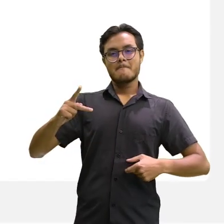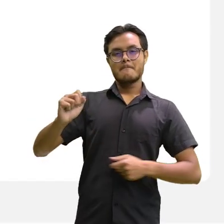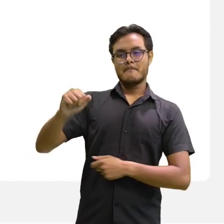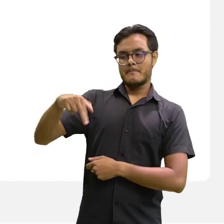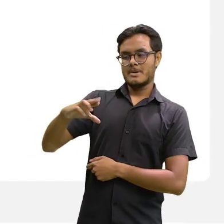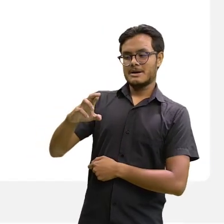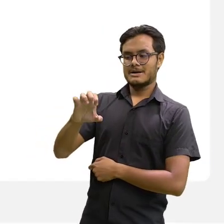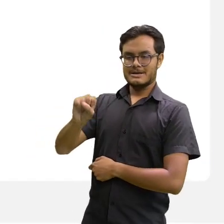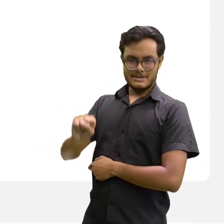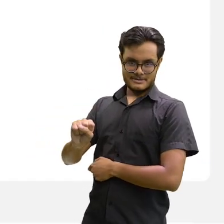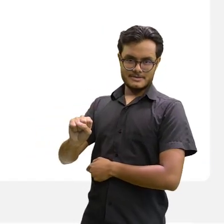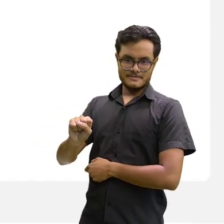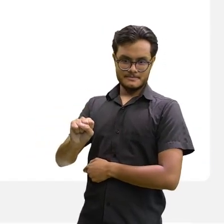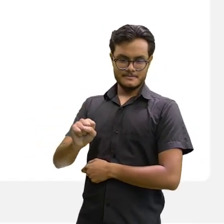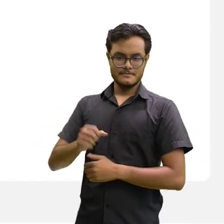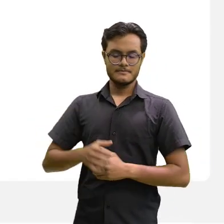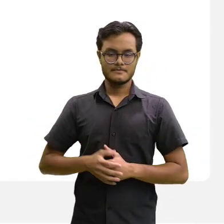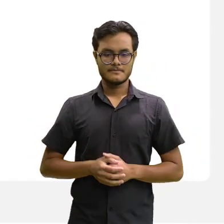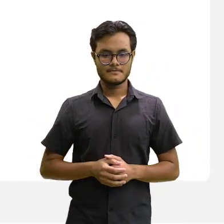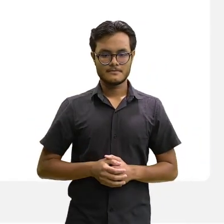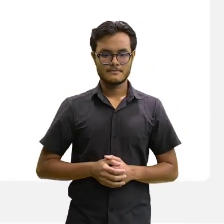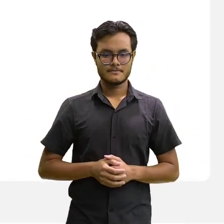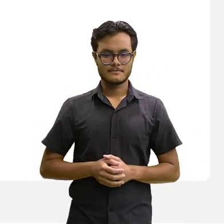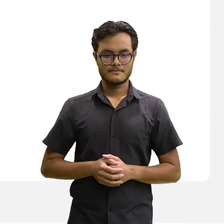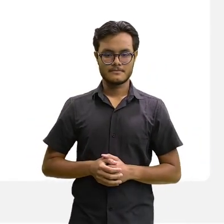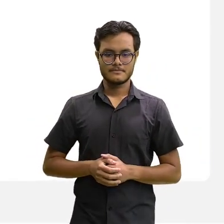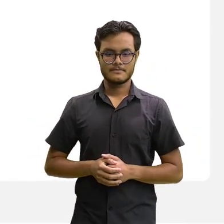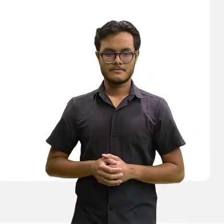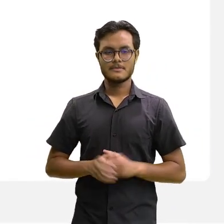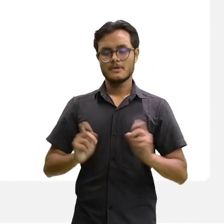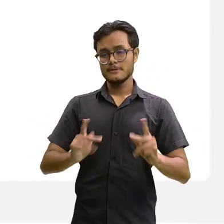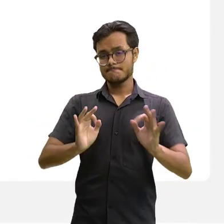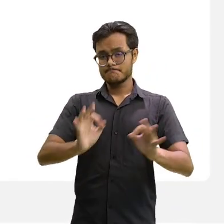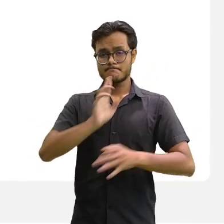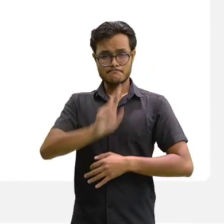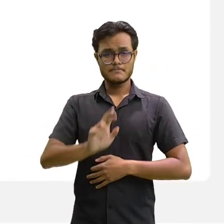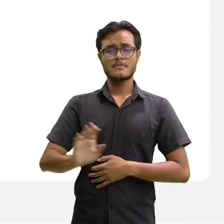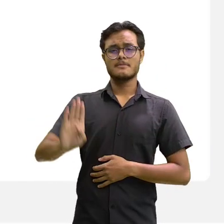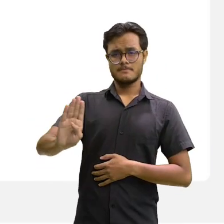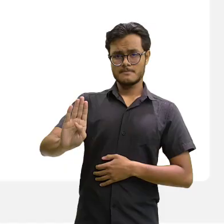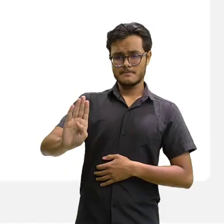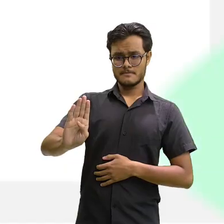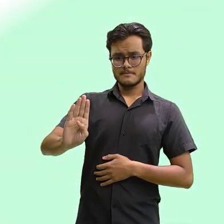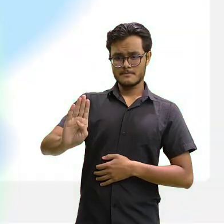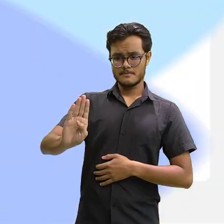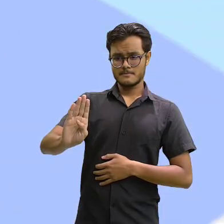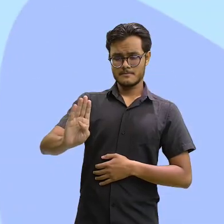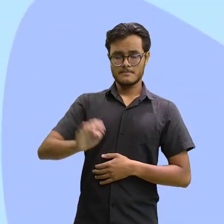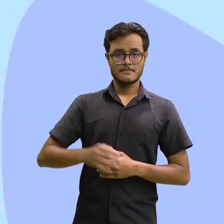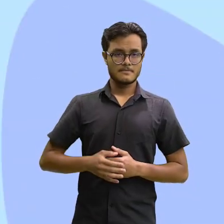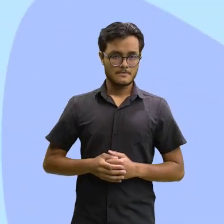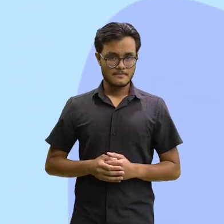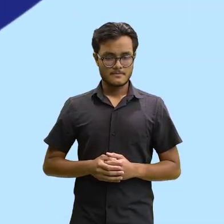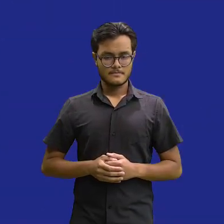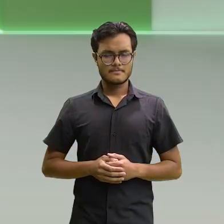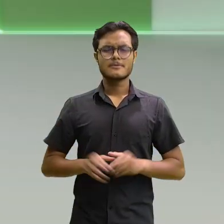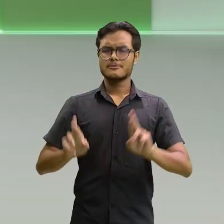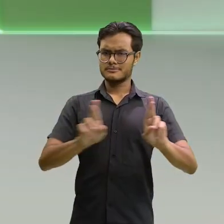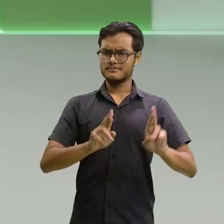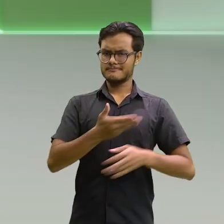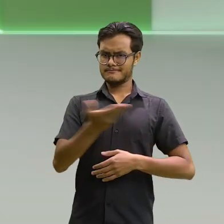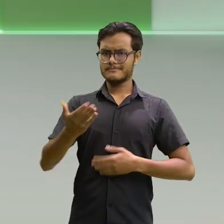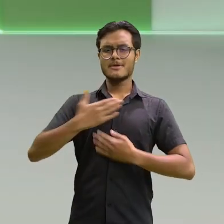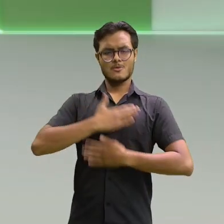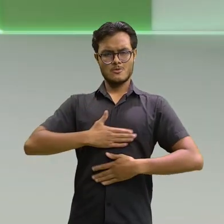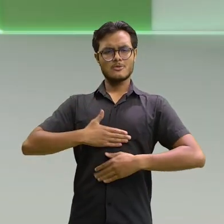Hidrolisa moléculas de, no caso, ácido nucleico. Respondendo aí, letra B de bola. Espero que vocês tenham gostado